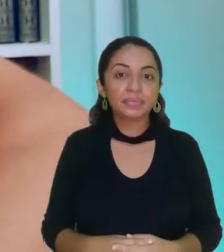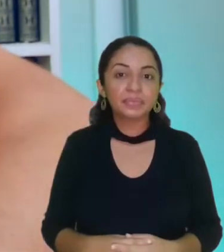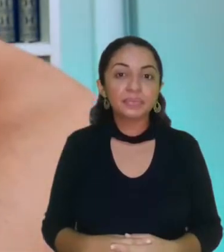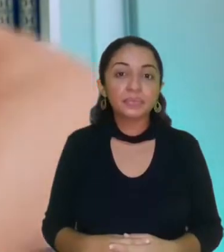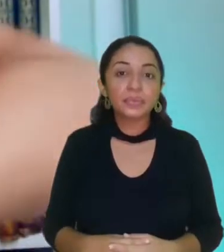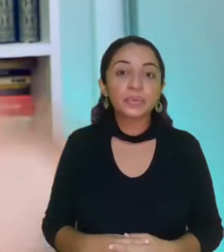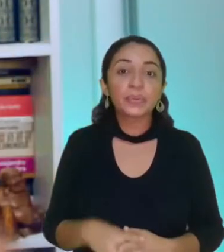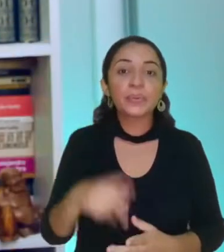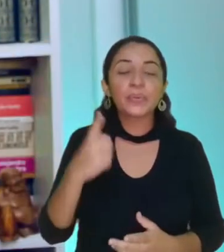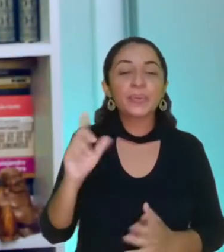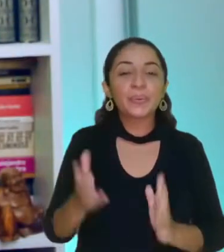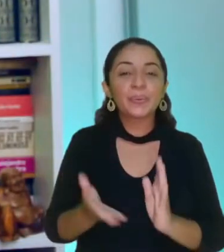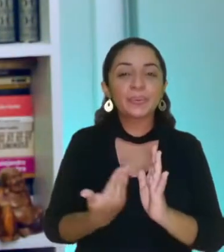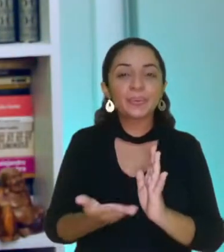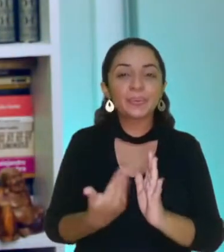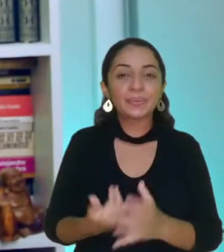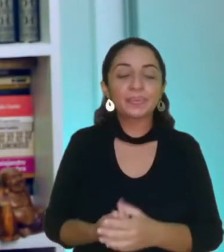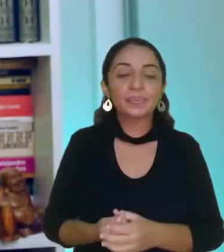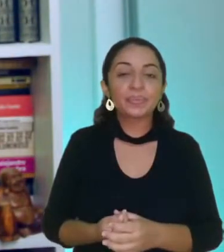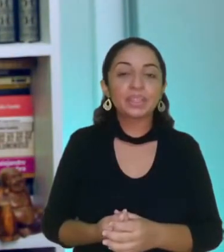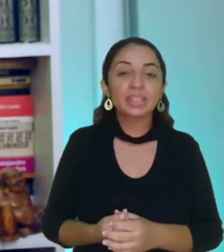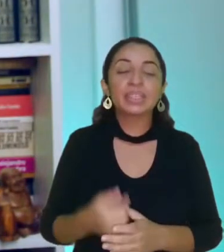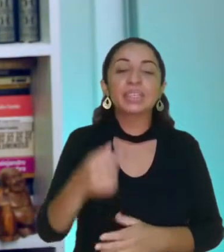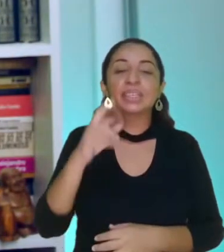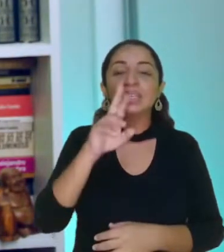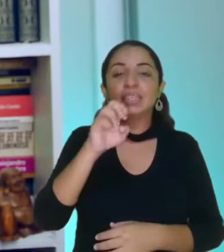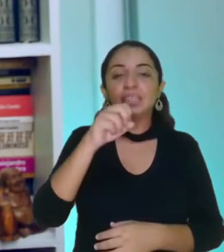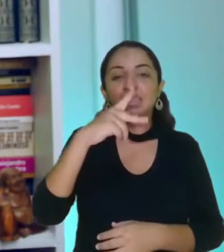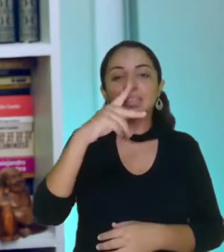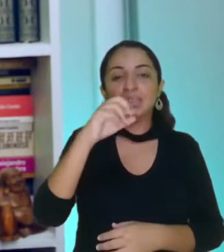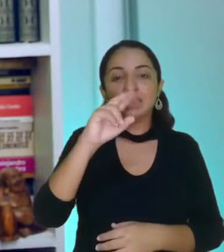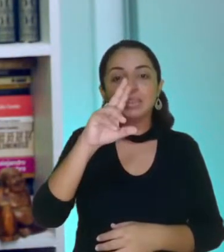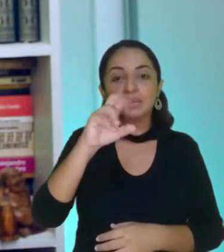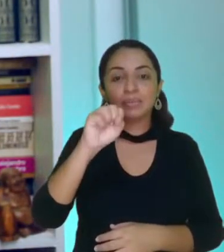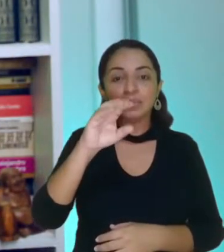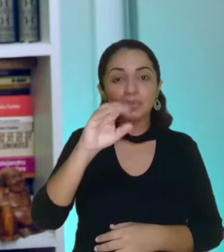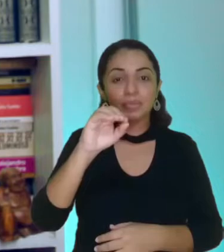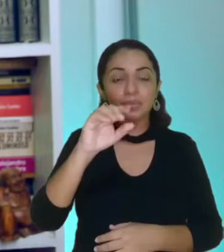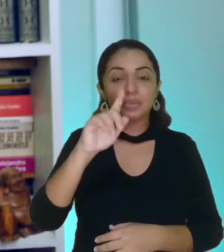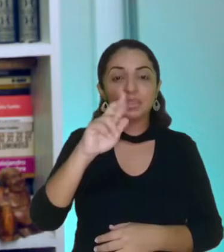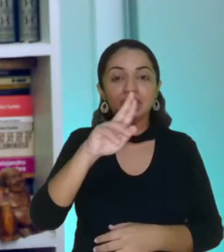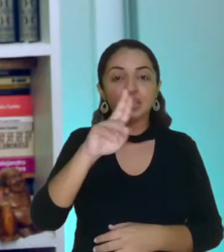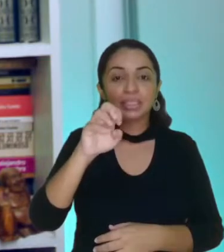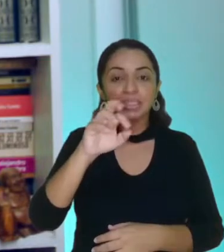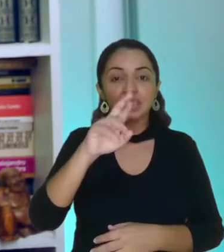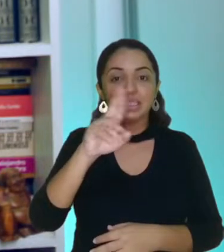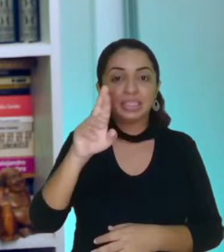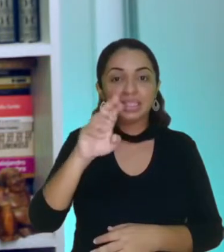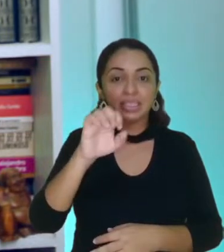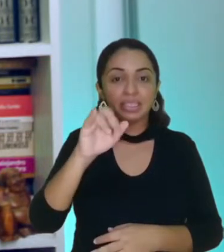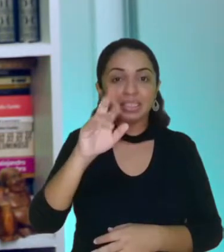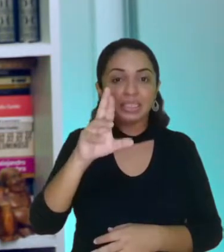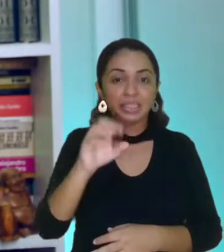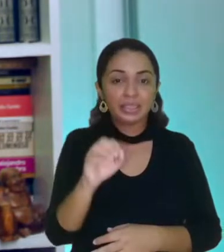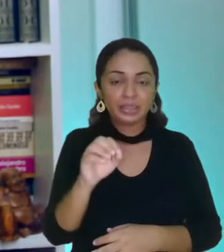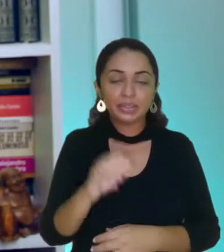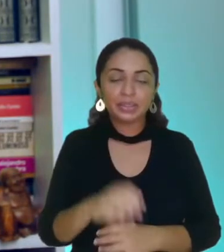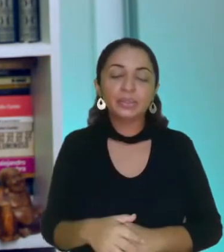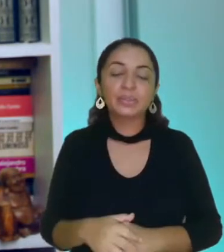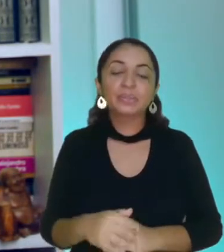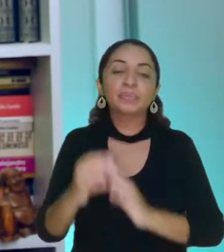Vamos lá, outro livro. O Repouso do Guerreiro. C. Roquefort.